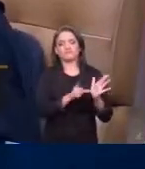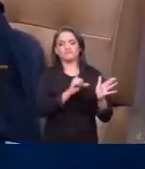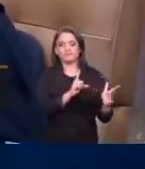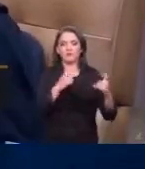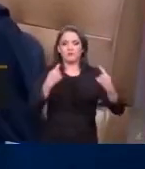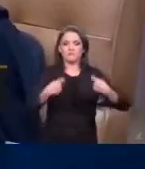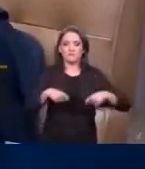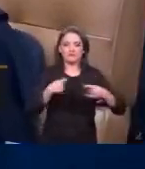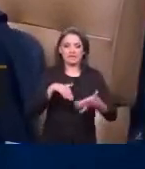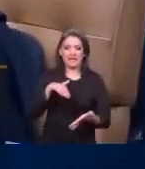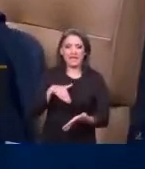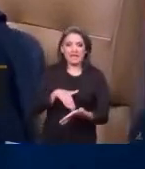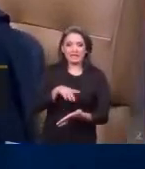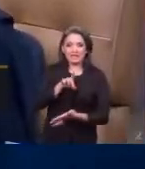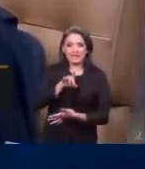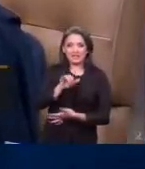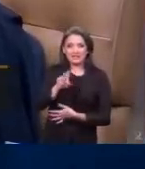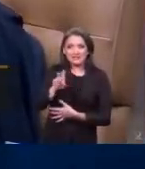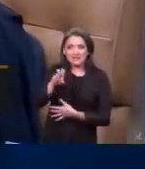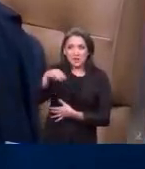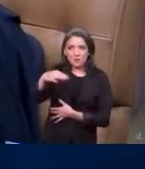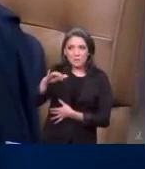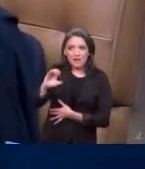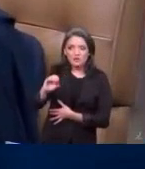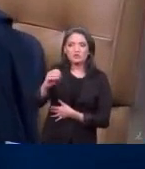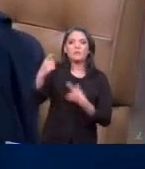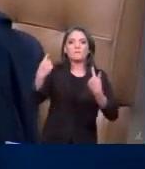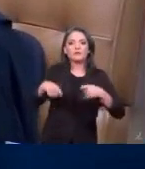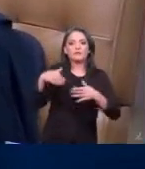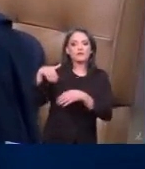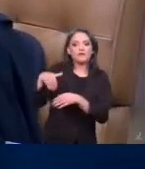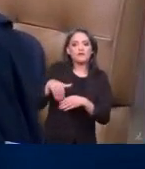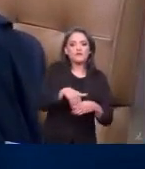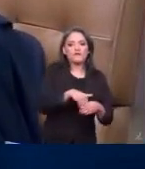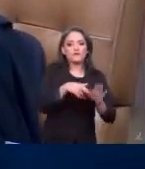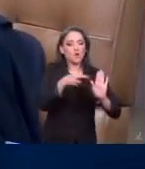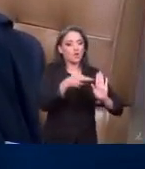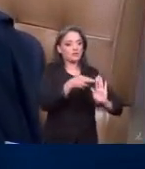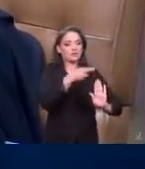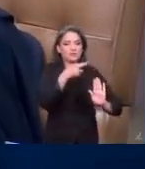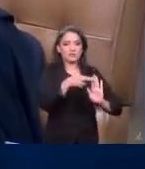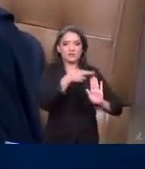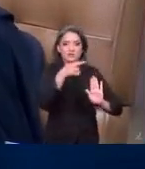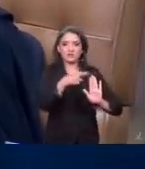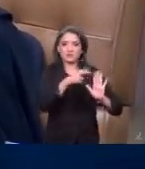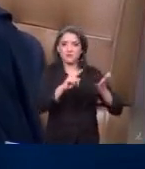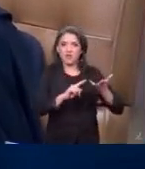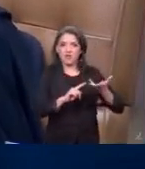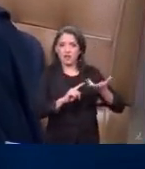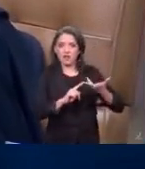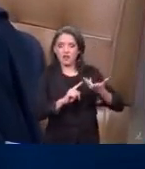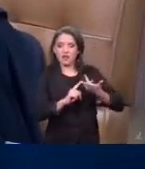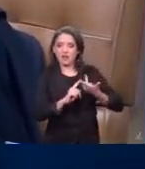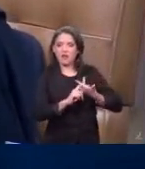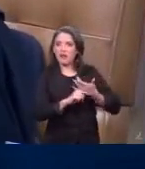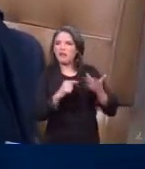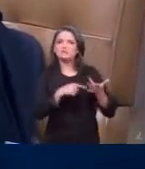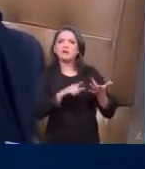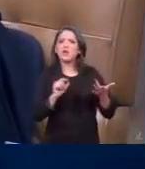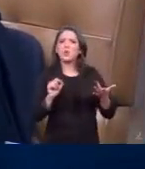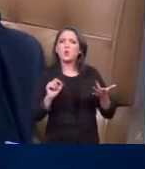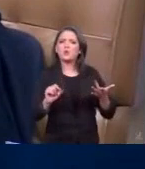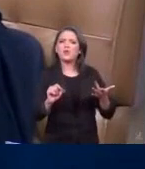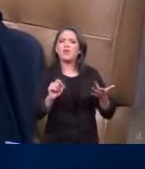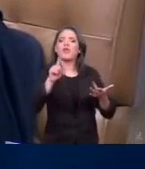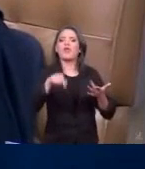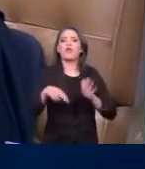né? Vamos supor que aconteça isso, né? Que pode acontecer, né? Ou não pode. Eu acho que